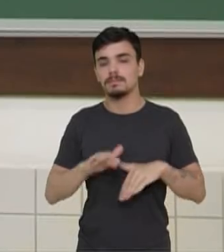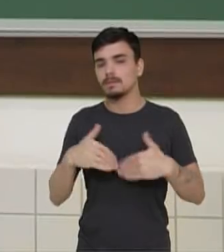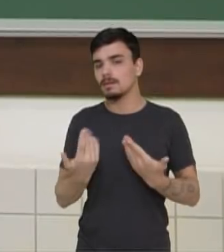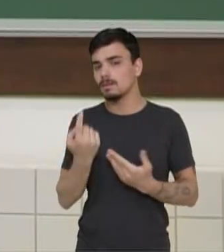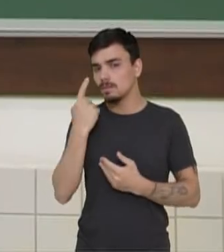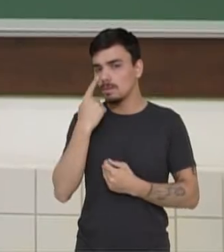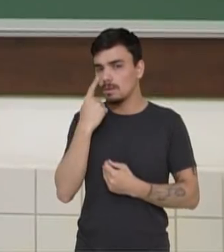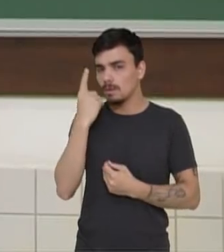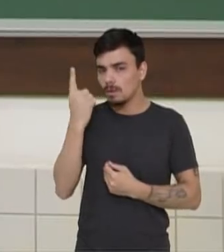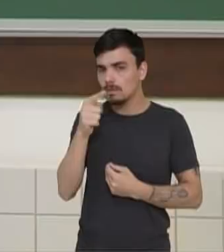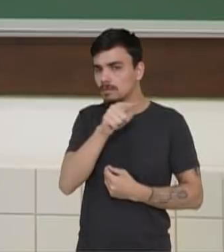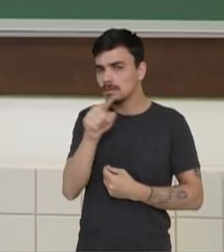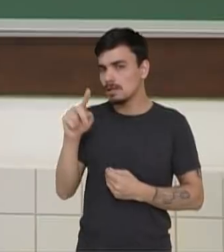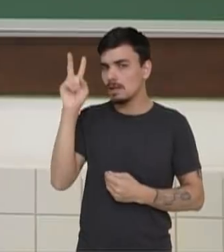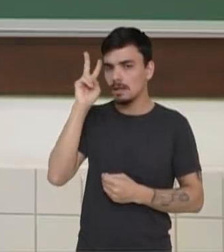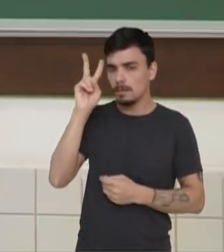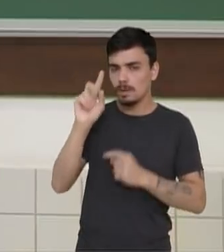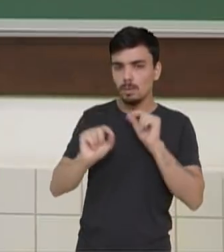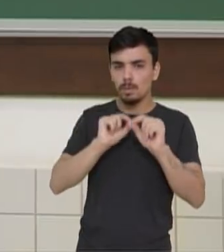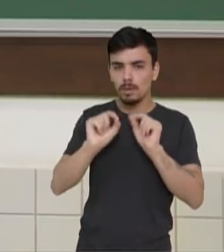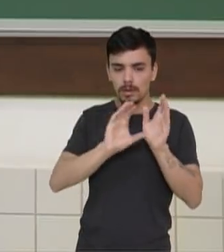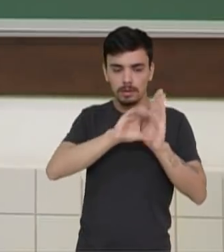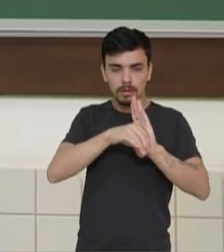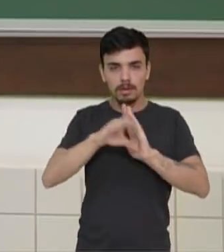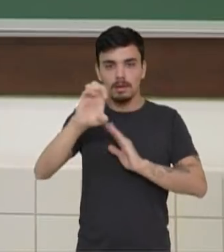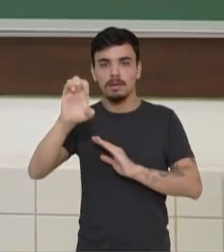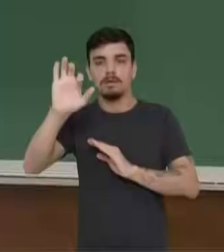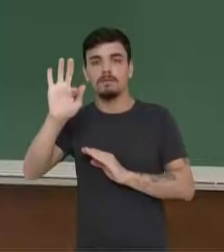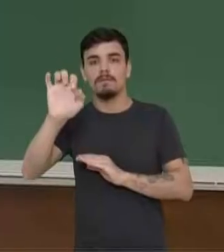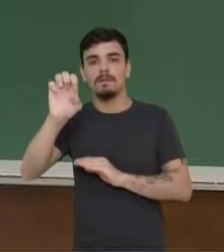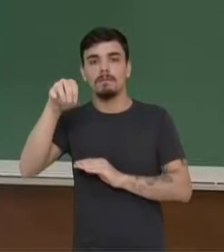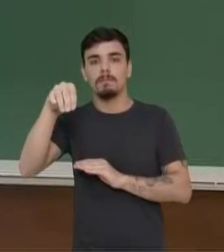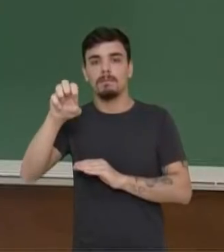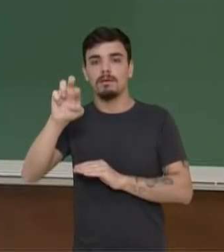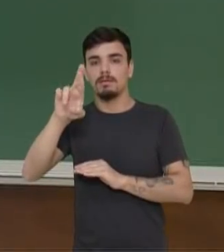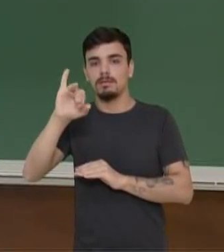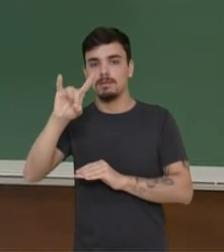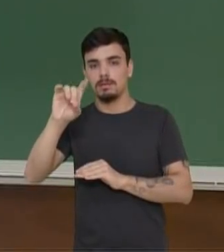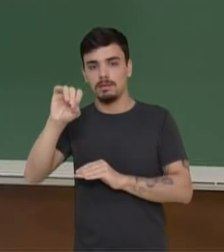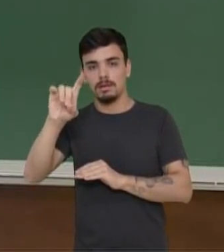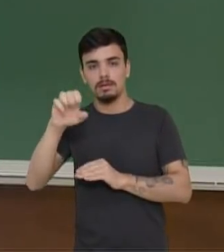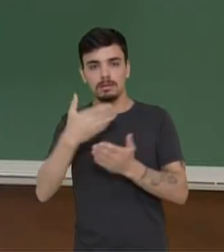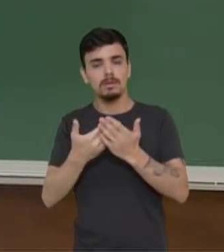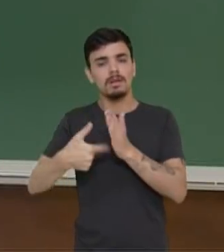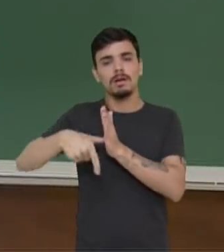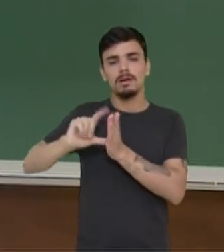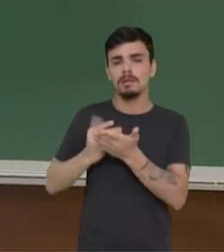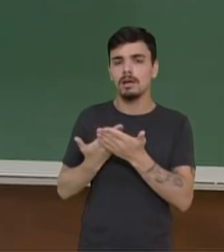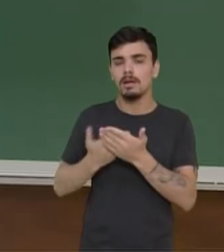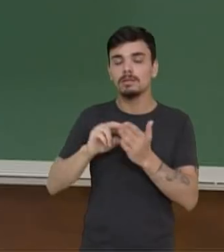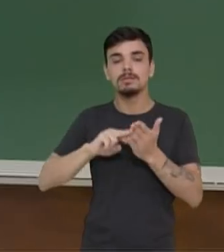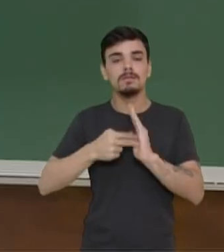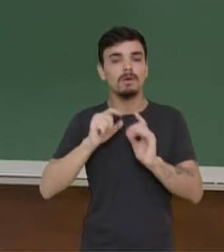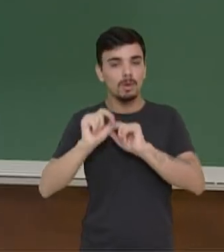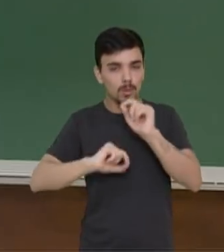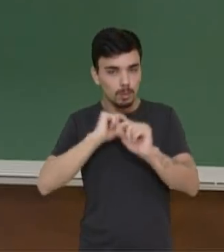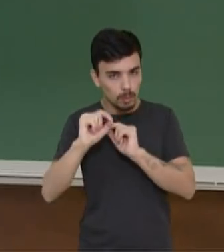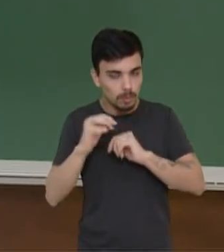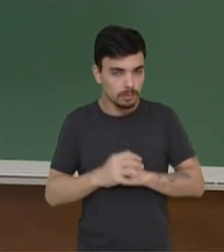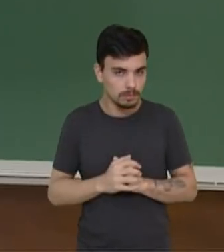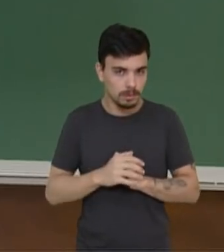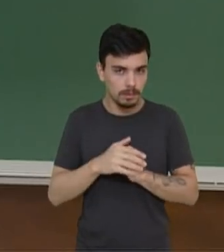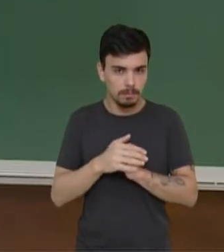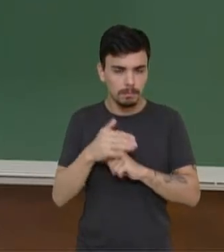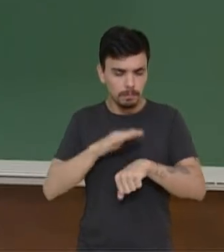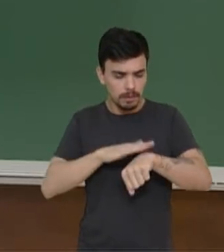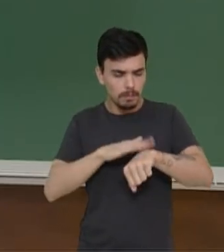Retornando então, pessoal, vocês se lembraram do conceito de efemeridade que estudamos em aulas anteriores? Então, efemeridade se refere a essa breve passagem